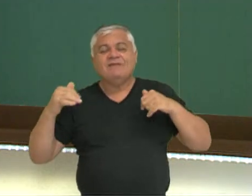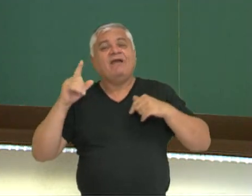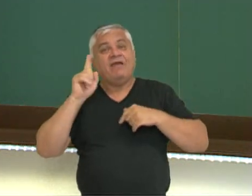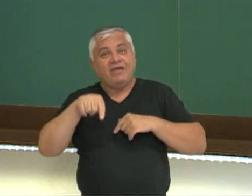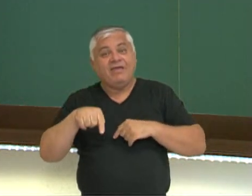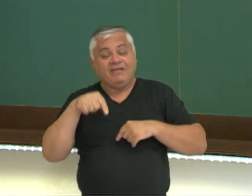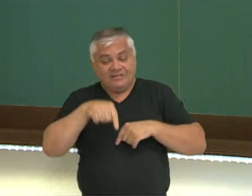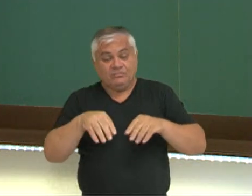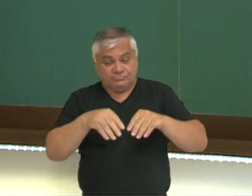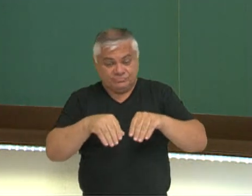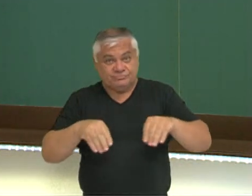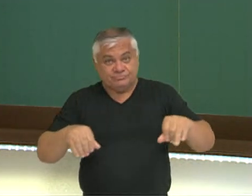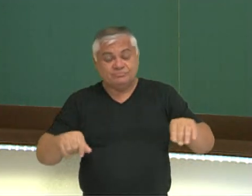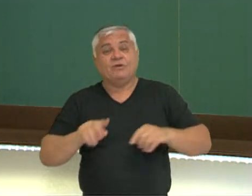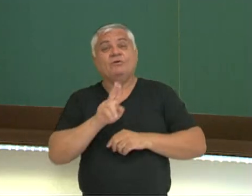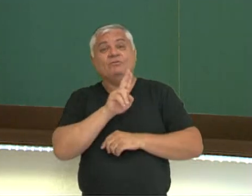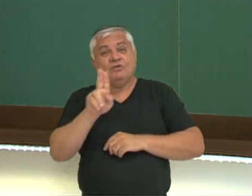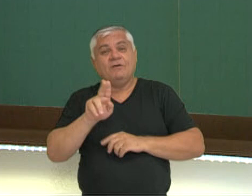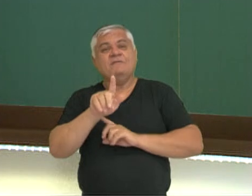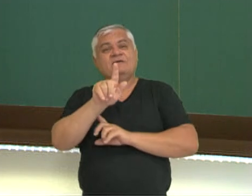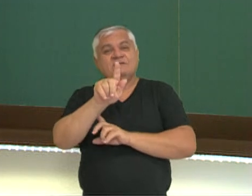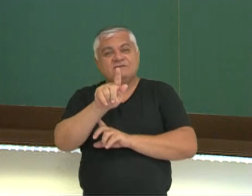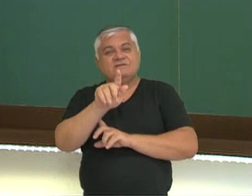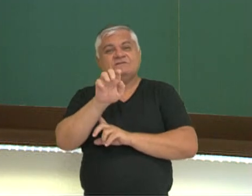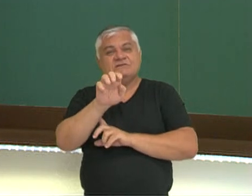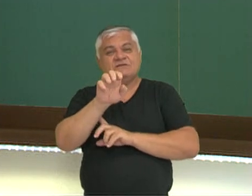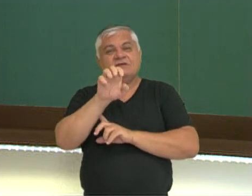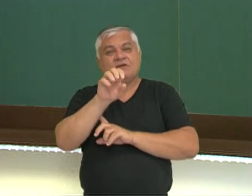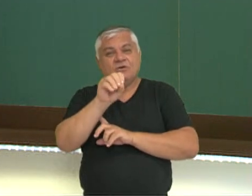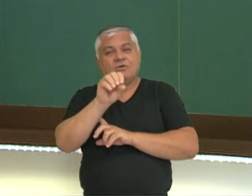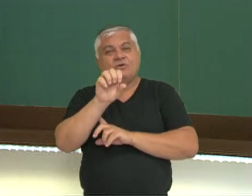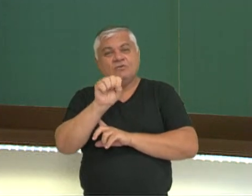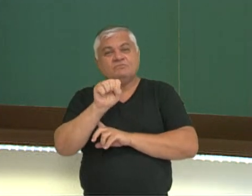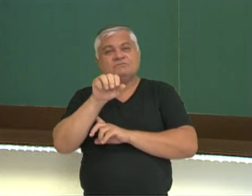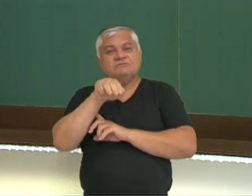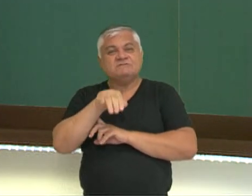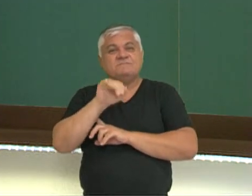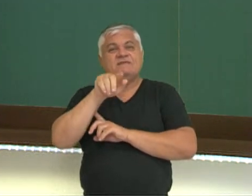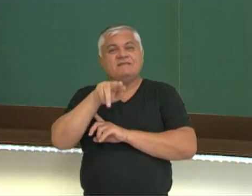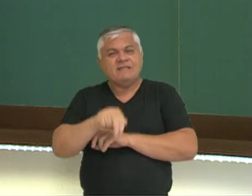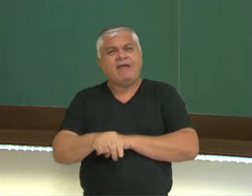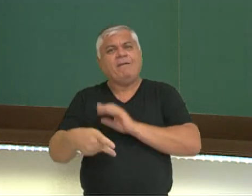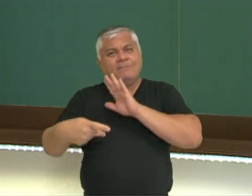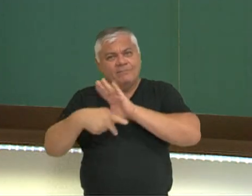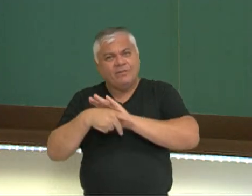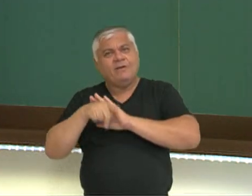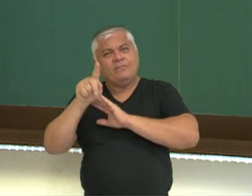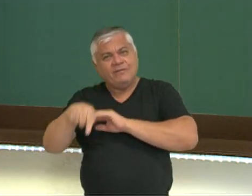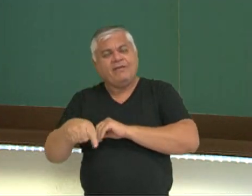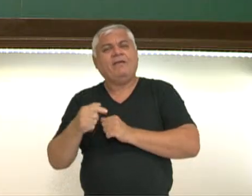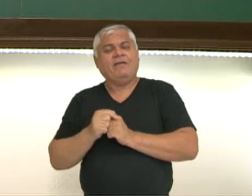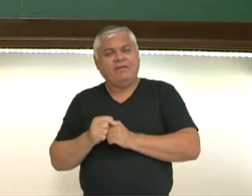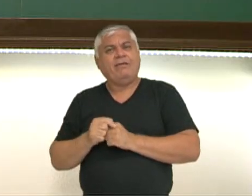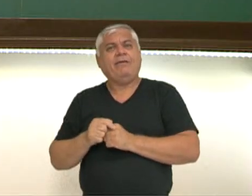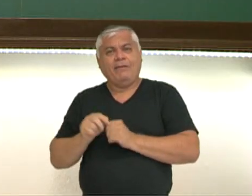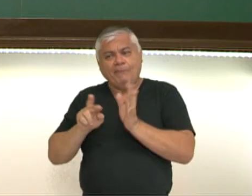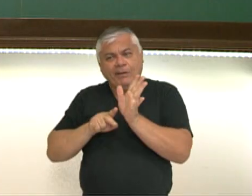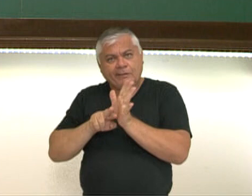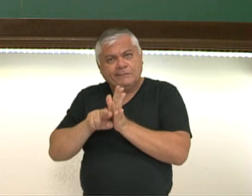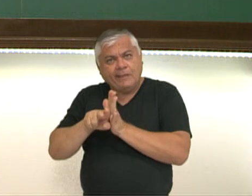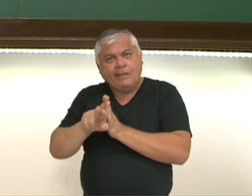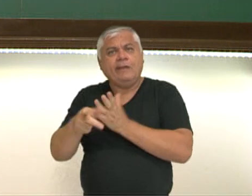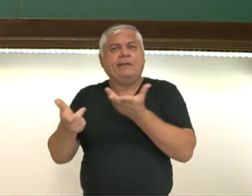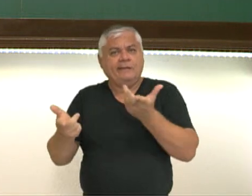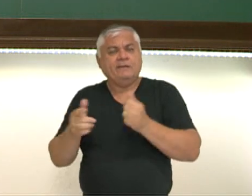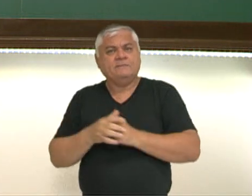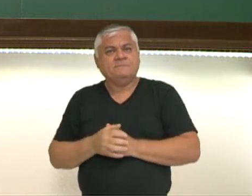ali, aquele cheiro é o cheiro da geosmina, dessa substância orgânica produzida pelas bactérias, né? Por cianobactérias.